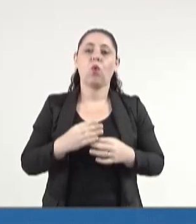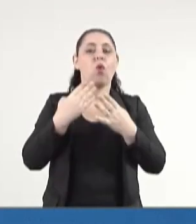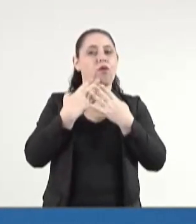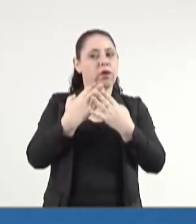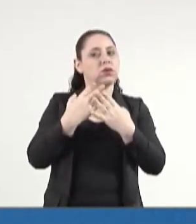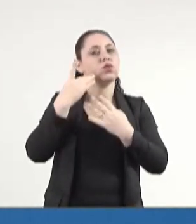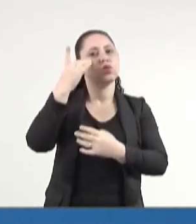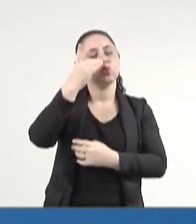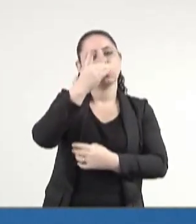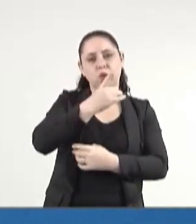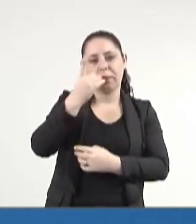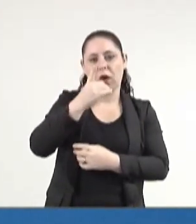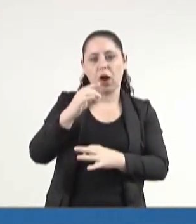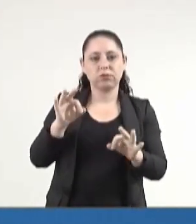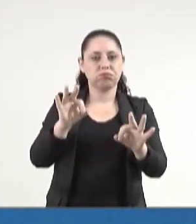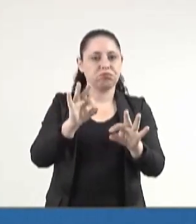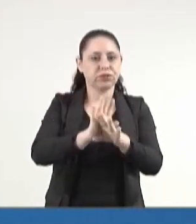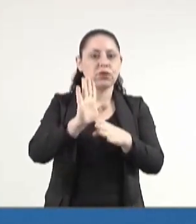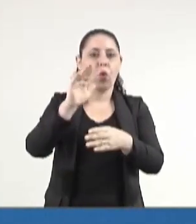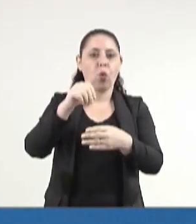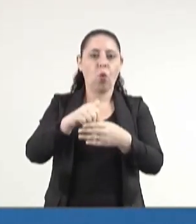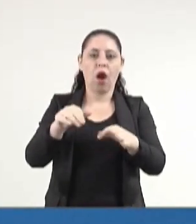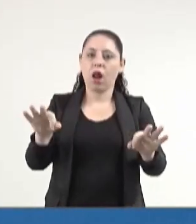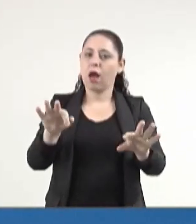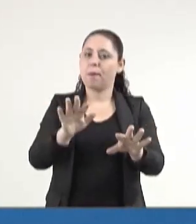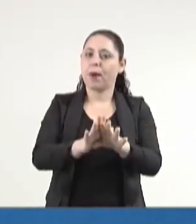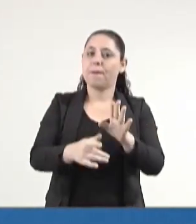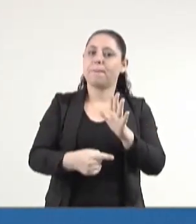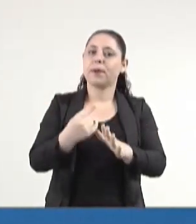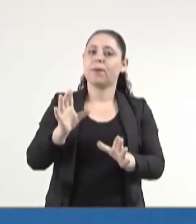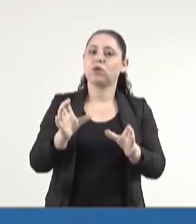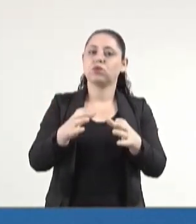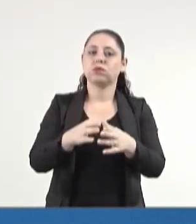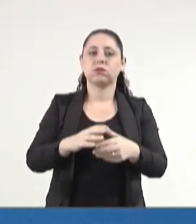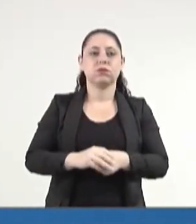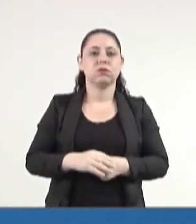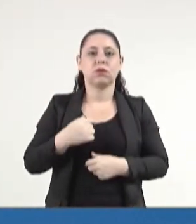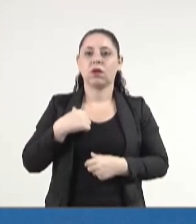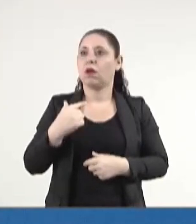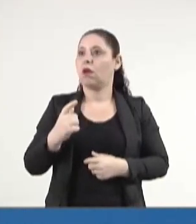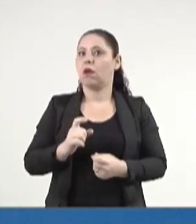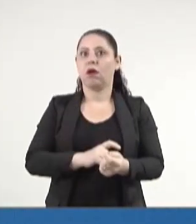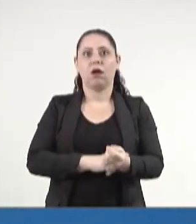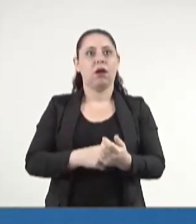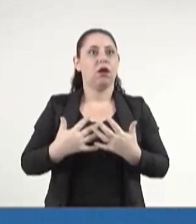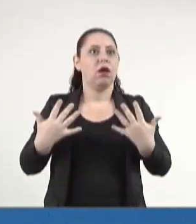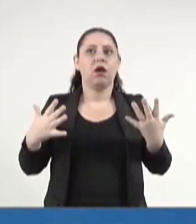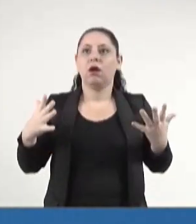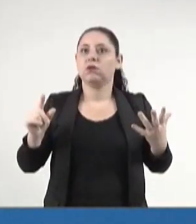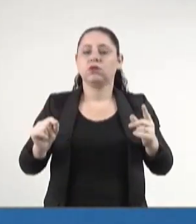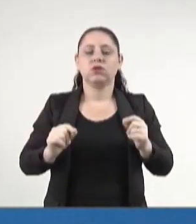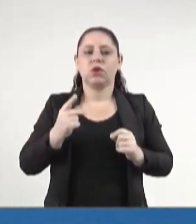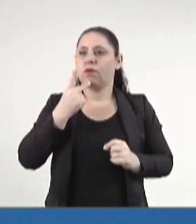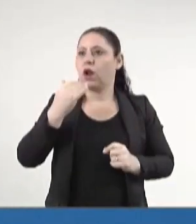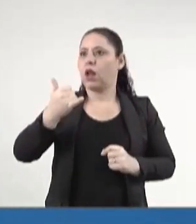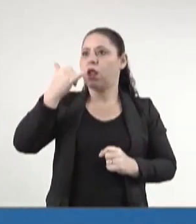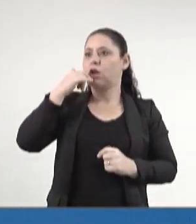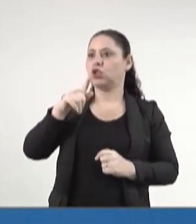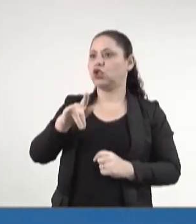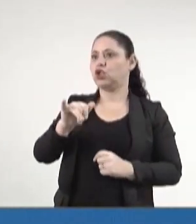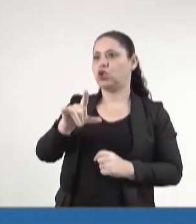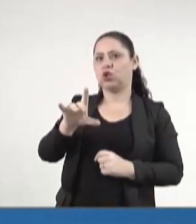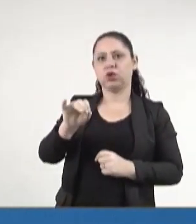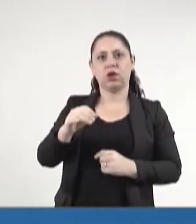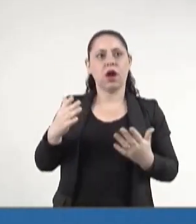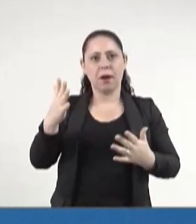domingo, Pedro Kemp, quando fechou as urnas das eleições do primeiro turno, eu me desesperei. Chamei dona Gilda, minhas